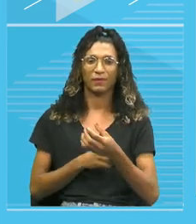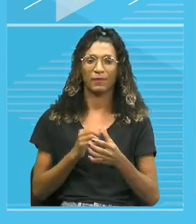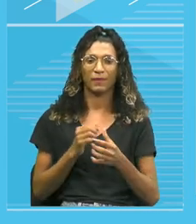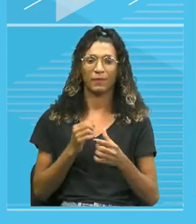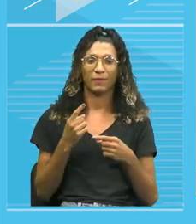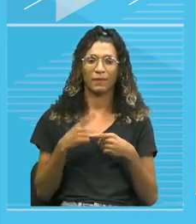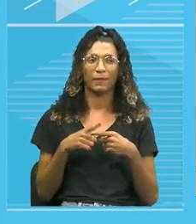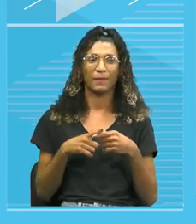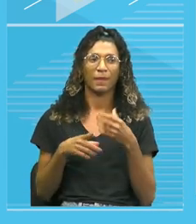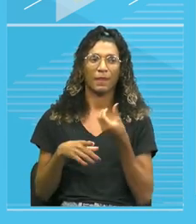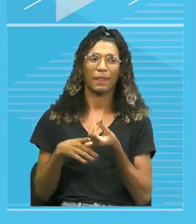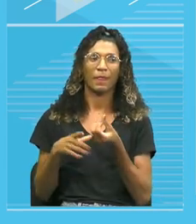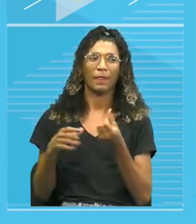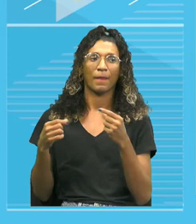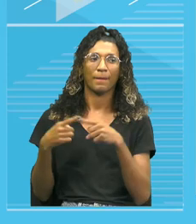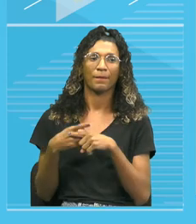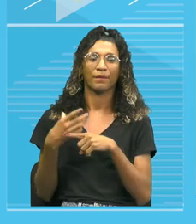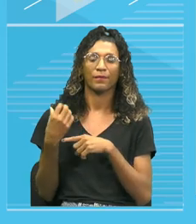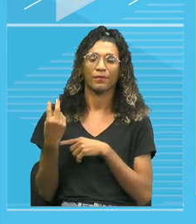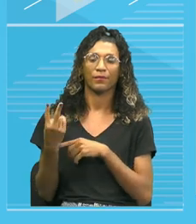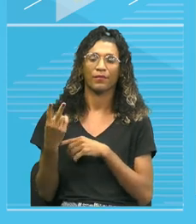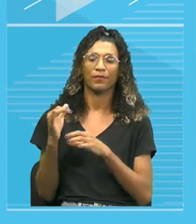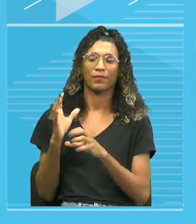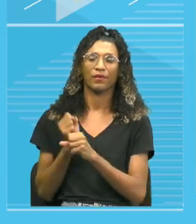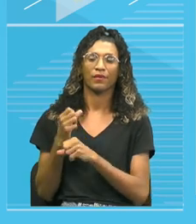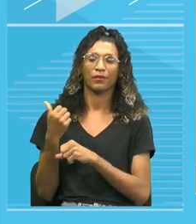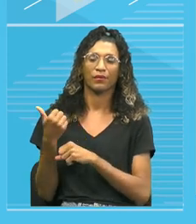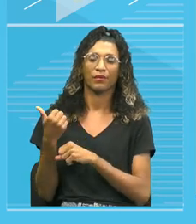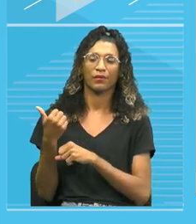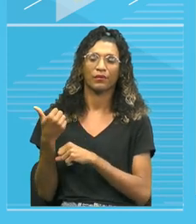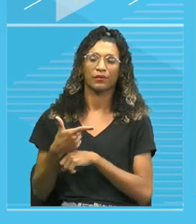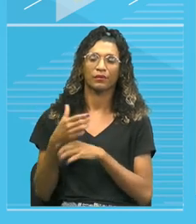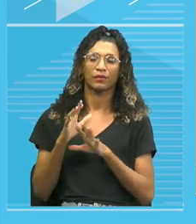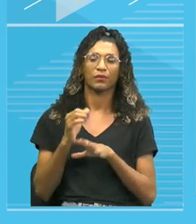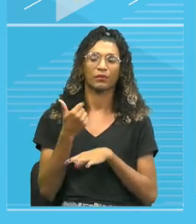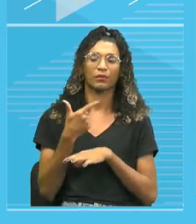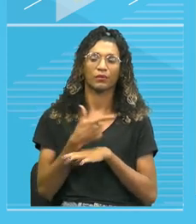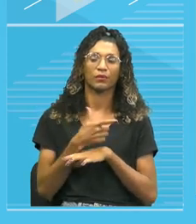porque seis vezes dois vai dar 12 com 6,18 pronto